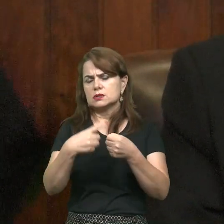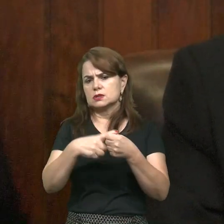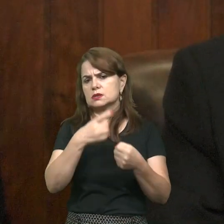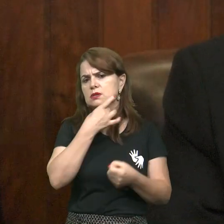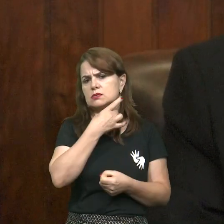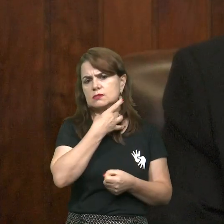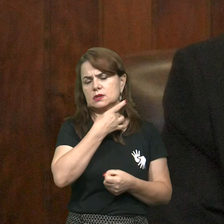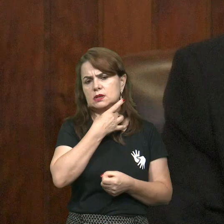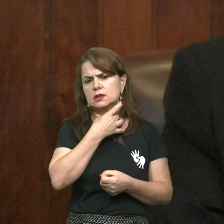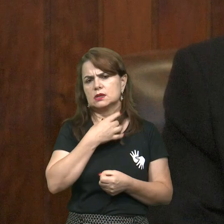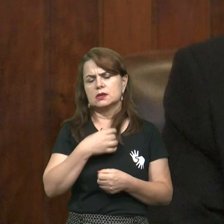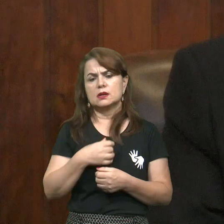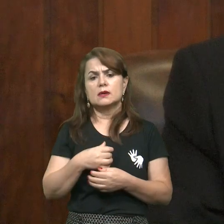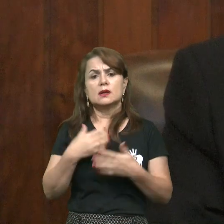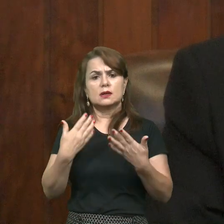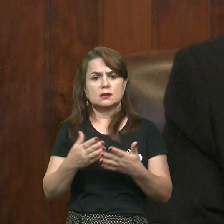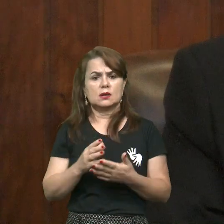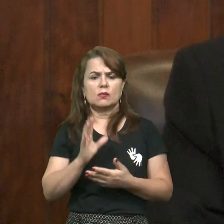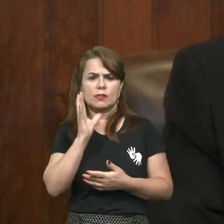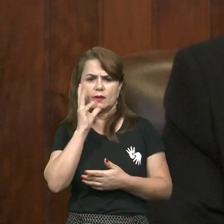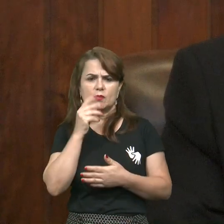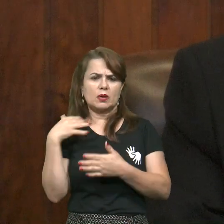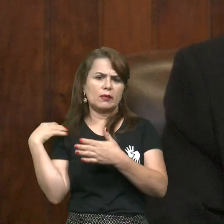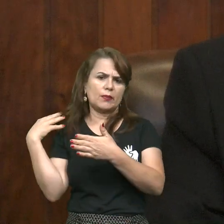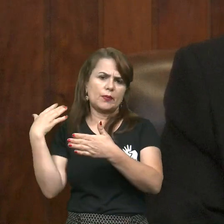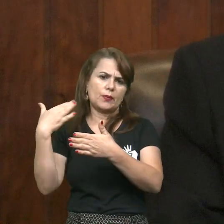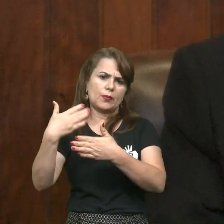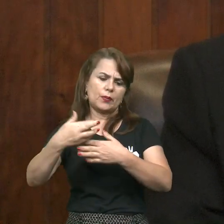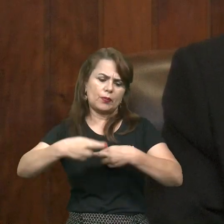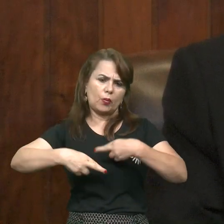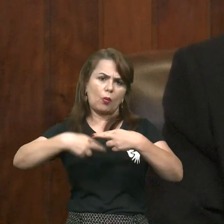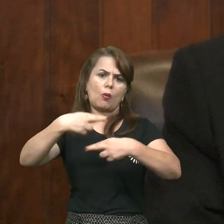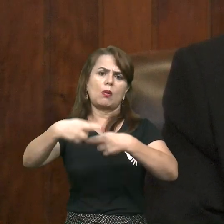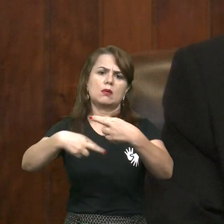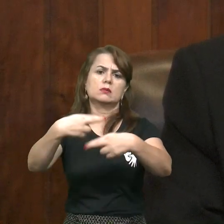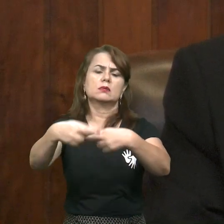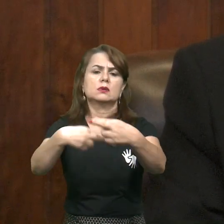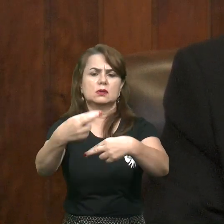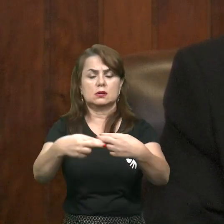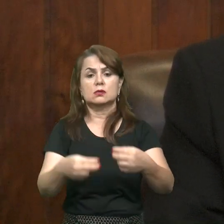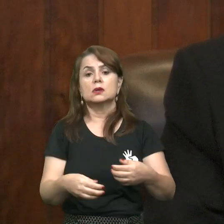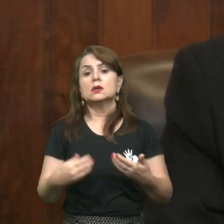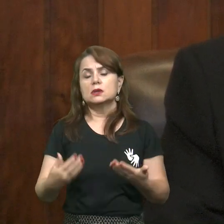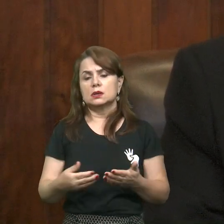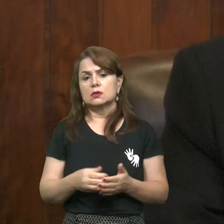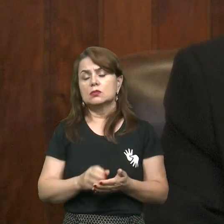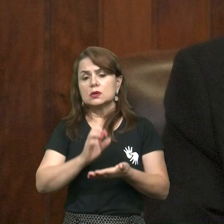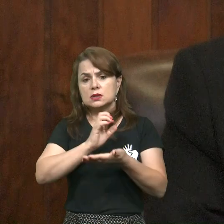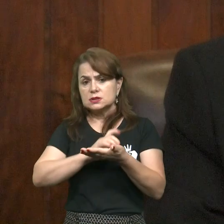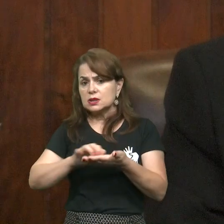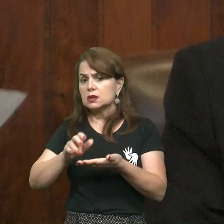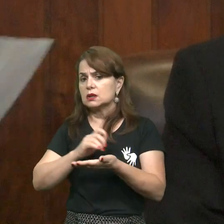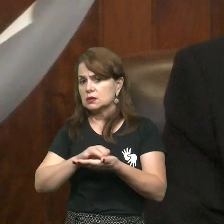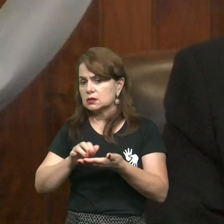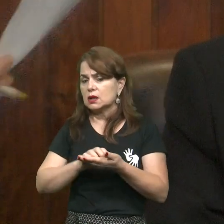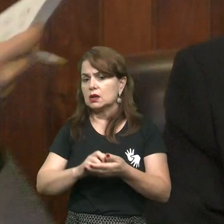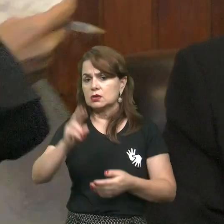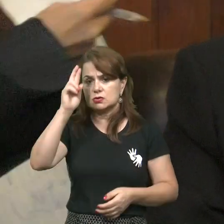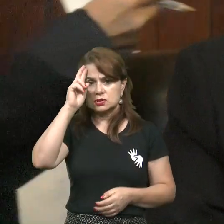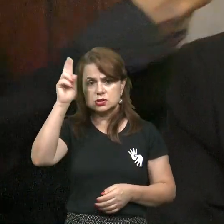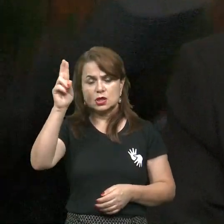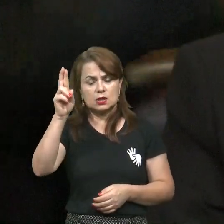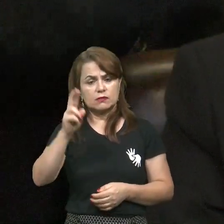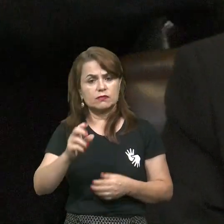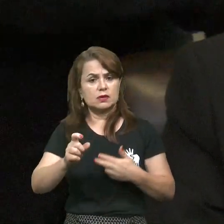como bem sabemos, é de fácil percepção que denúncias que envolvam cargos comissionados, secretários e até mesmo o chefe do